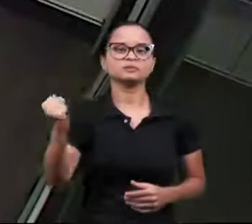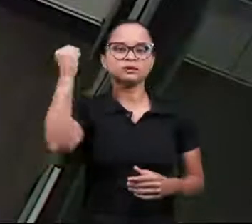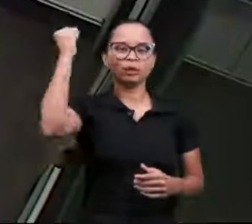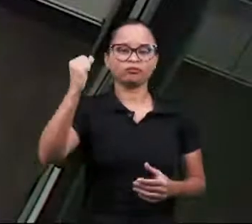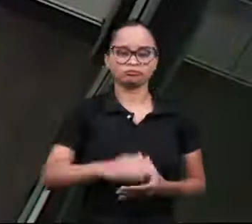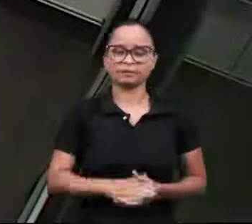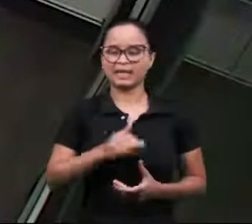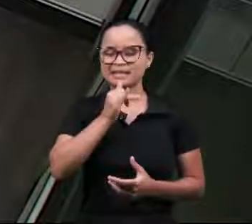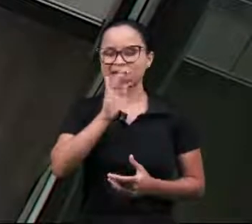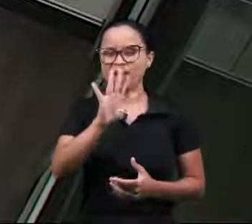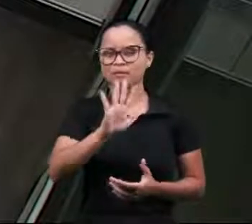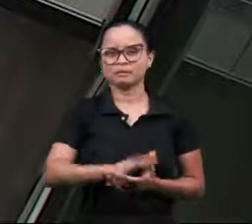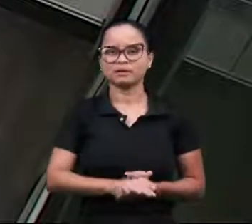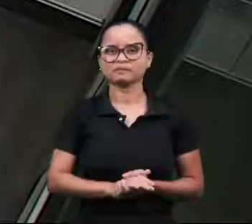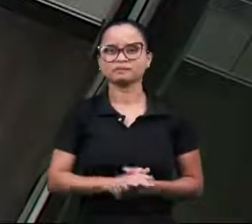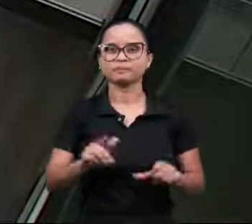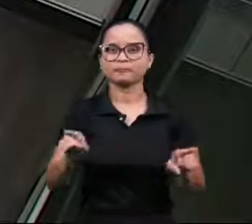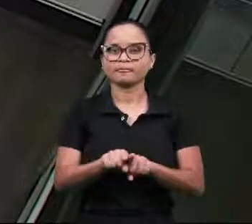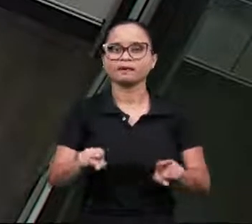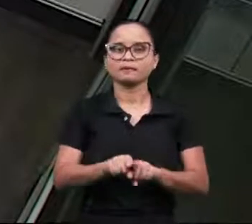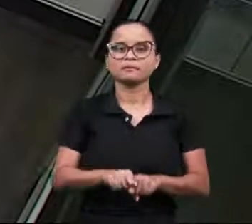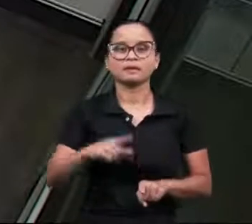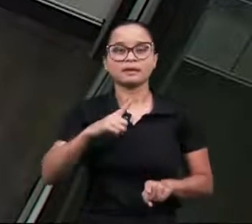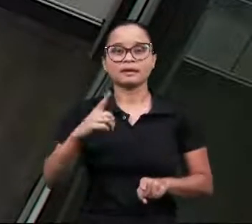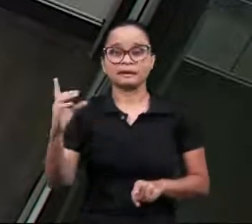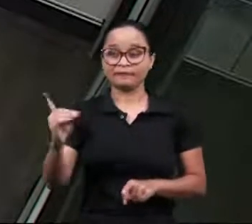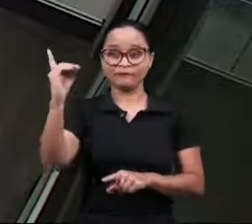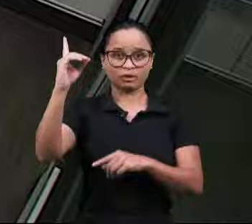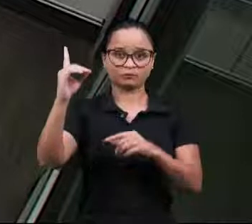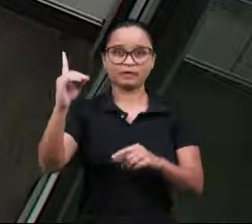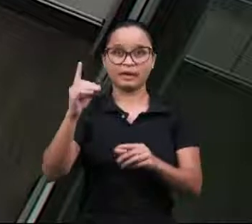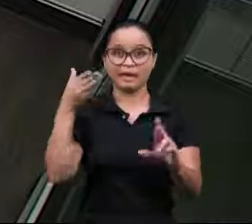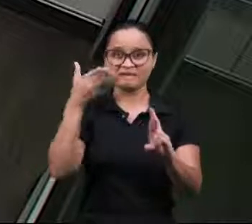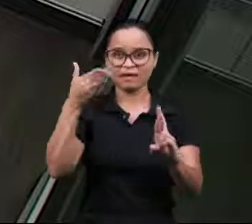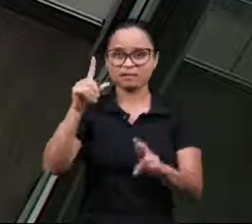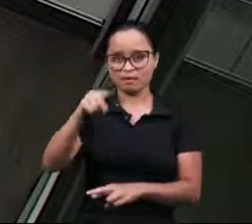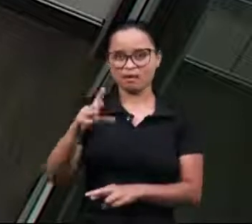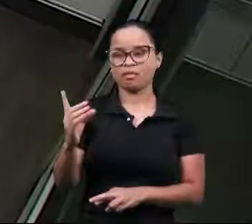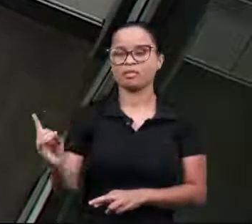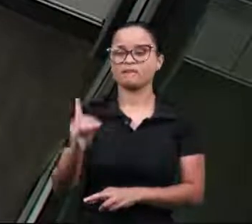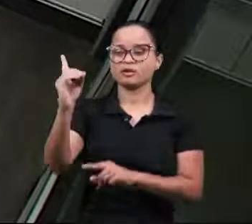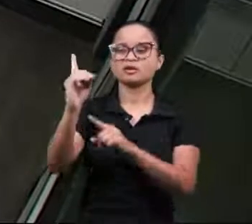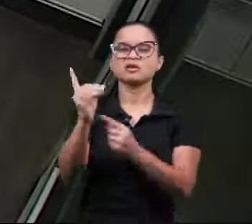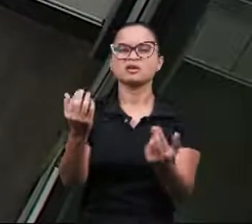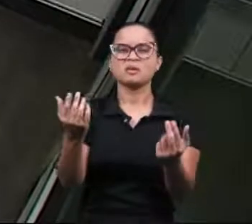Grande. Como Davi, né? Como Davi, a referência também que eles têm é Davi. Davi. Como Davi,